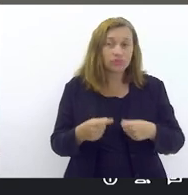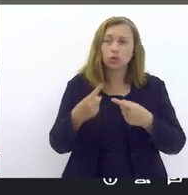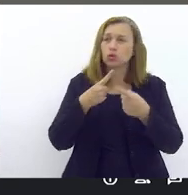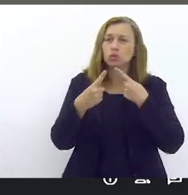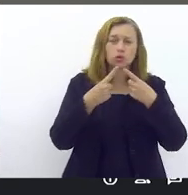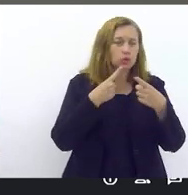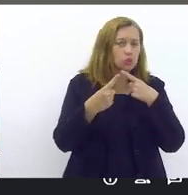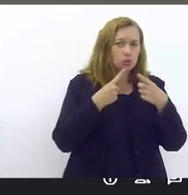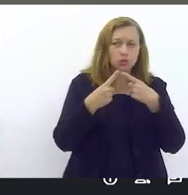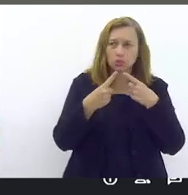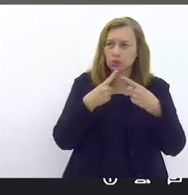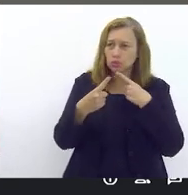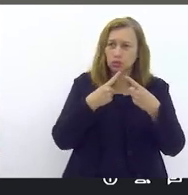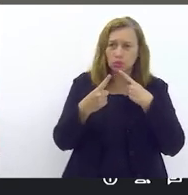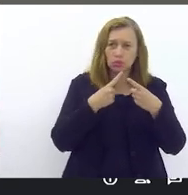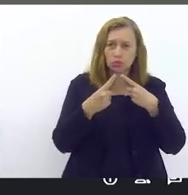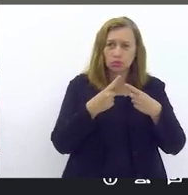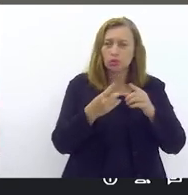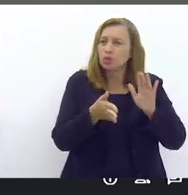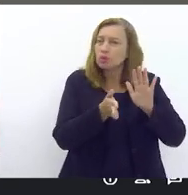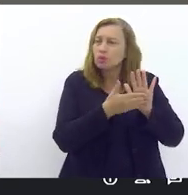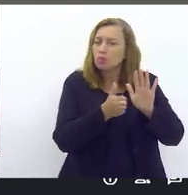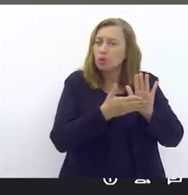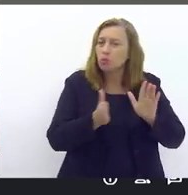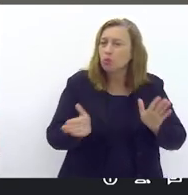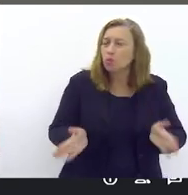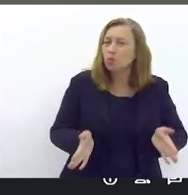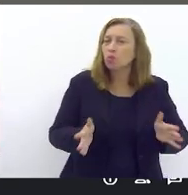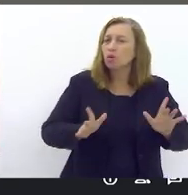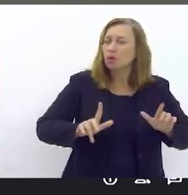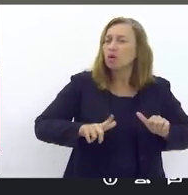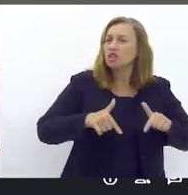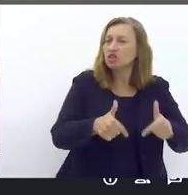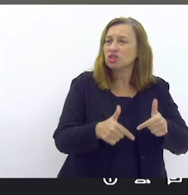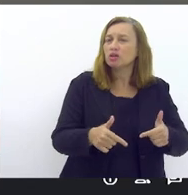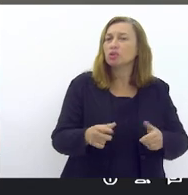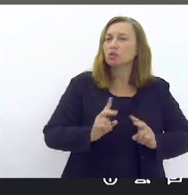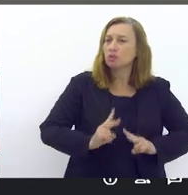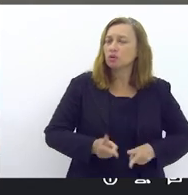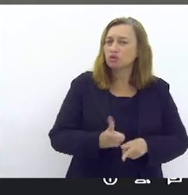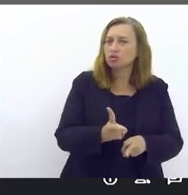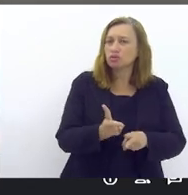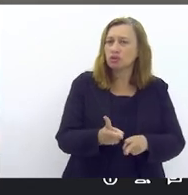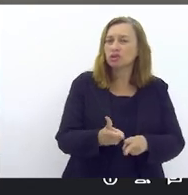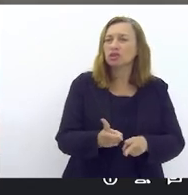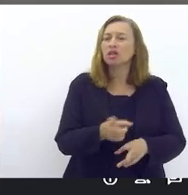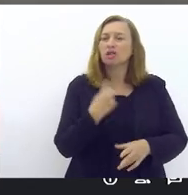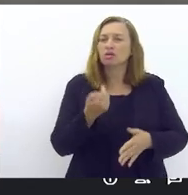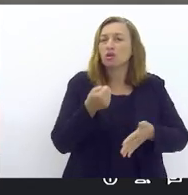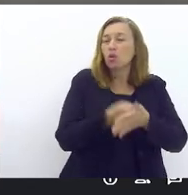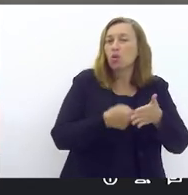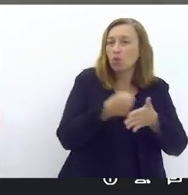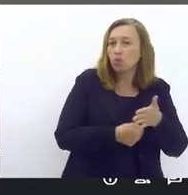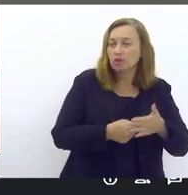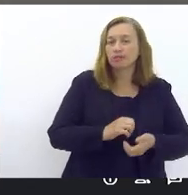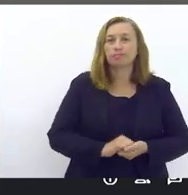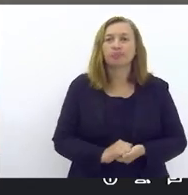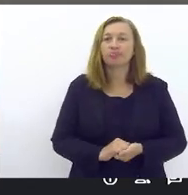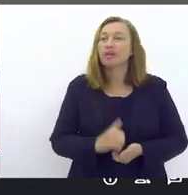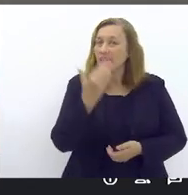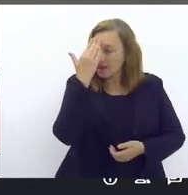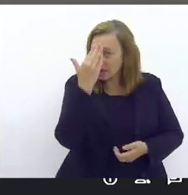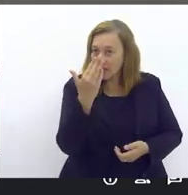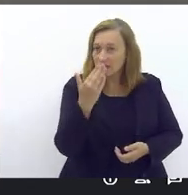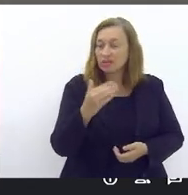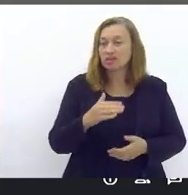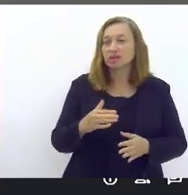debatendo e discutindo e propondo ações para que a gente possa dar continuidade à nossa luta. Agradecer aí